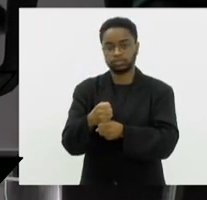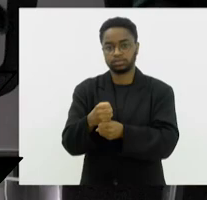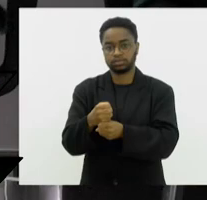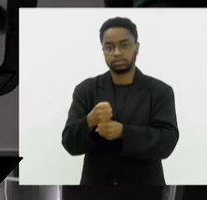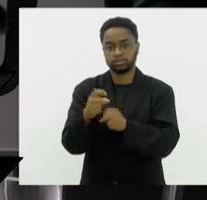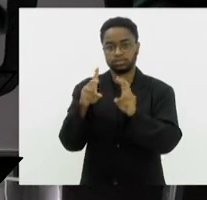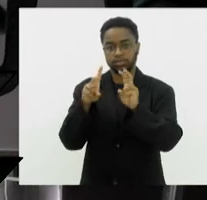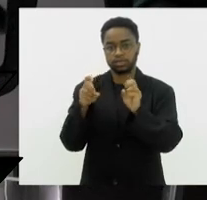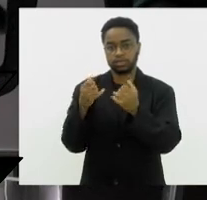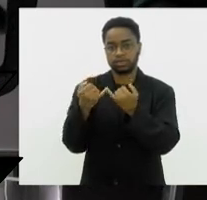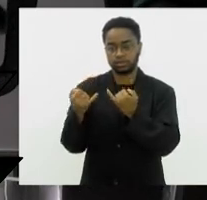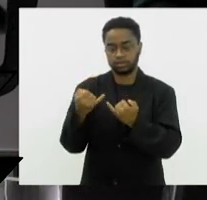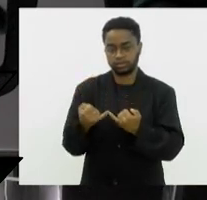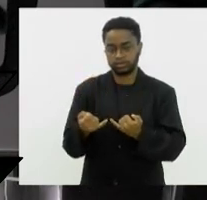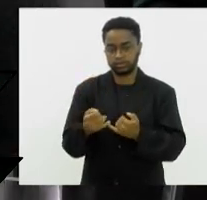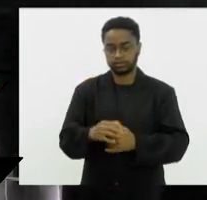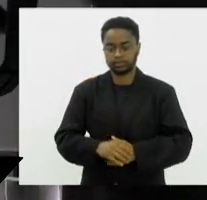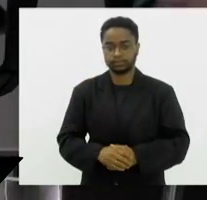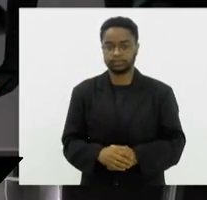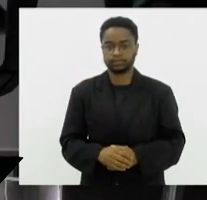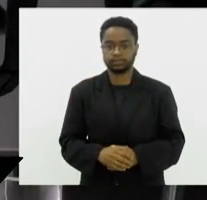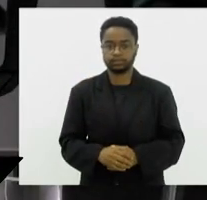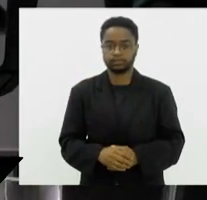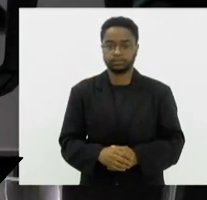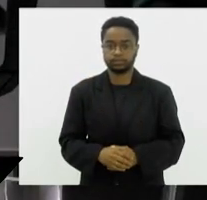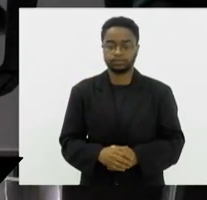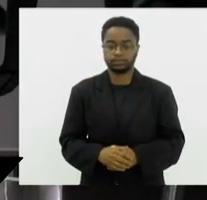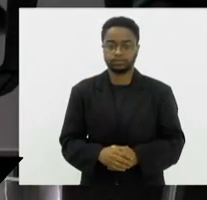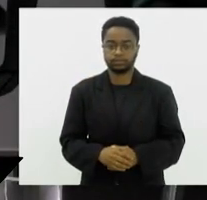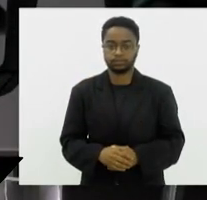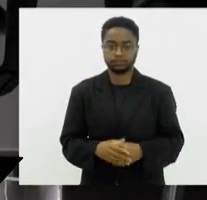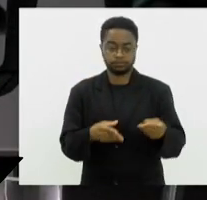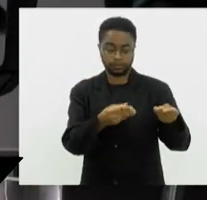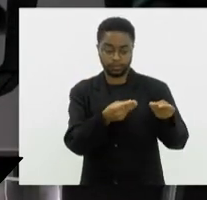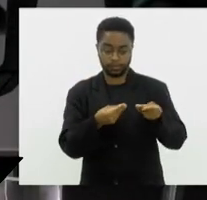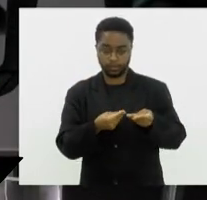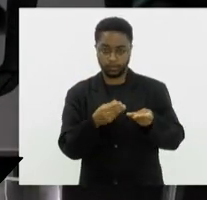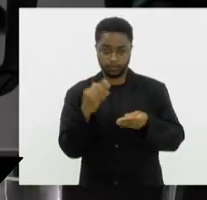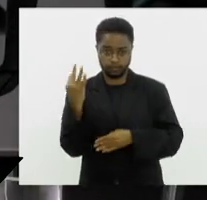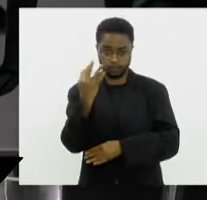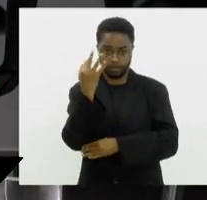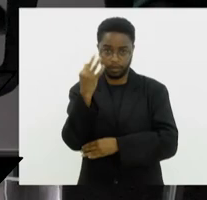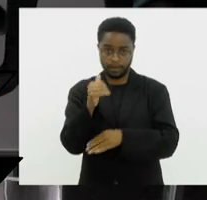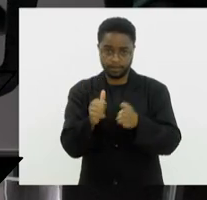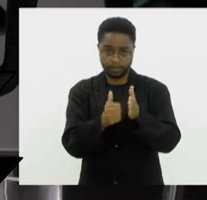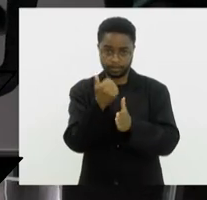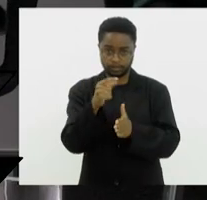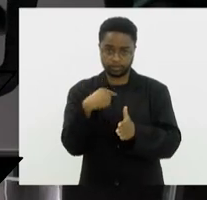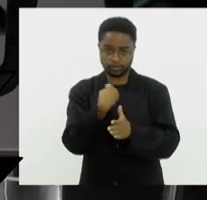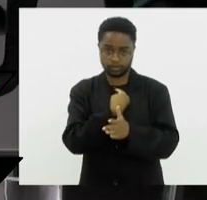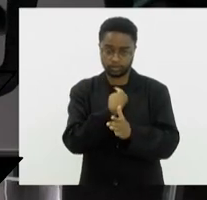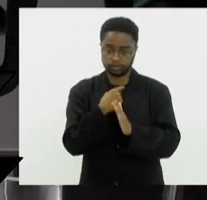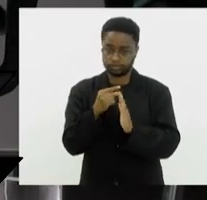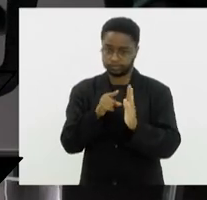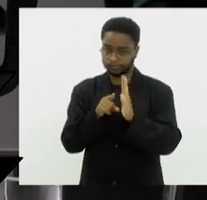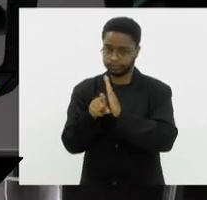similar, porque tinha eu recebido formalmente, foi a primeira vez que a gente questionou o tribunal, um convite